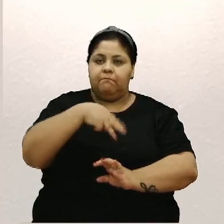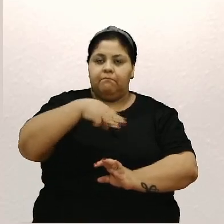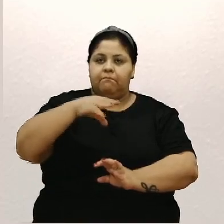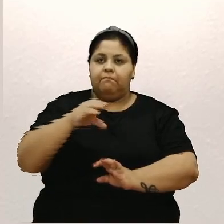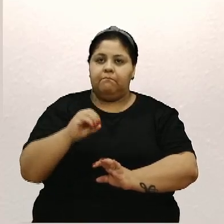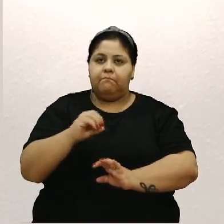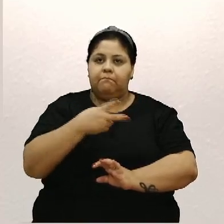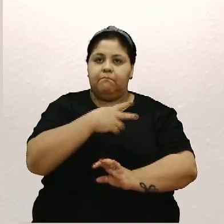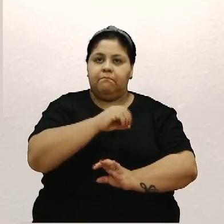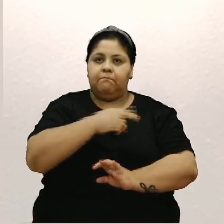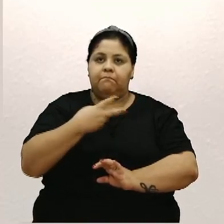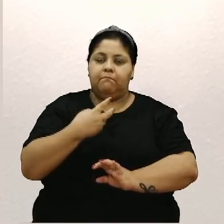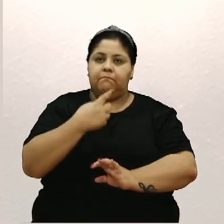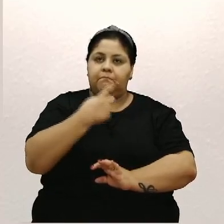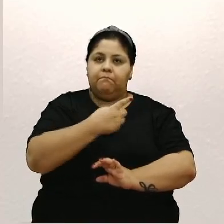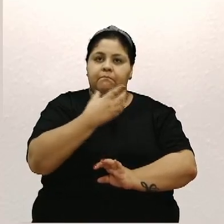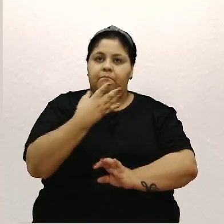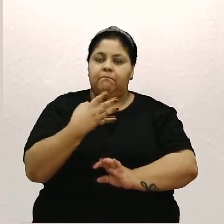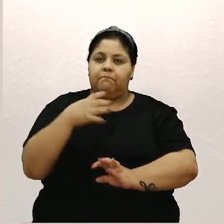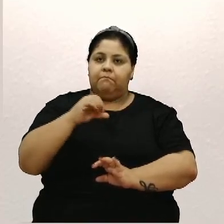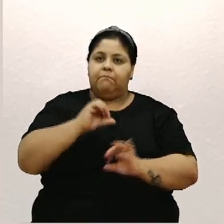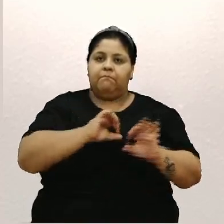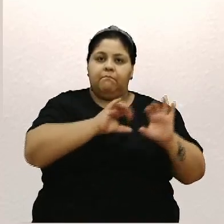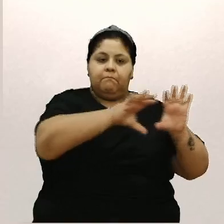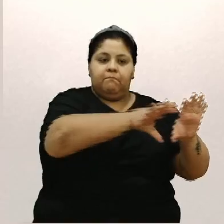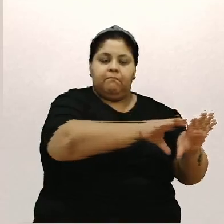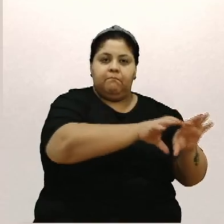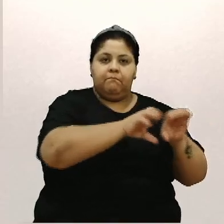2024, 149 anos de colonização,